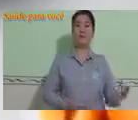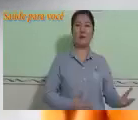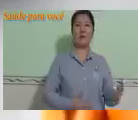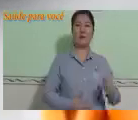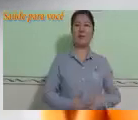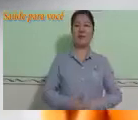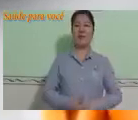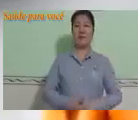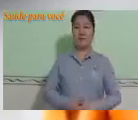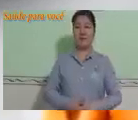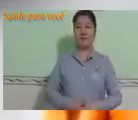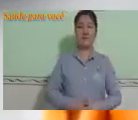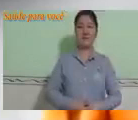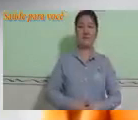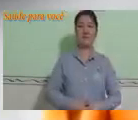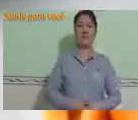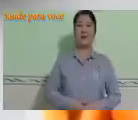vida.